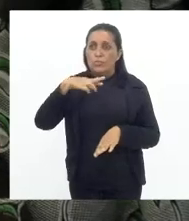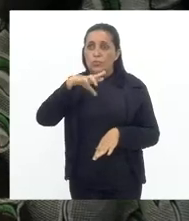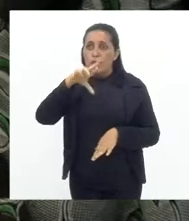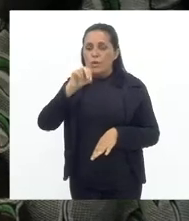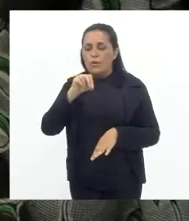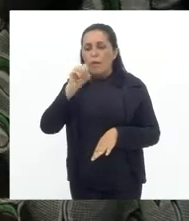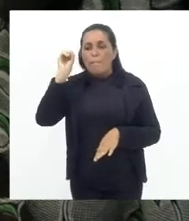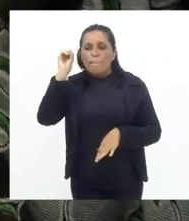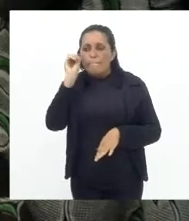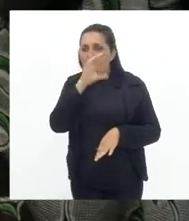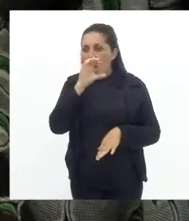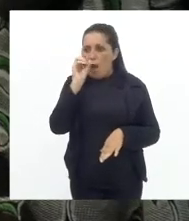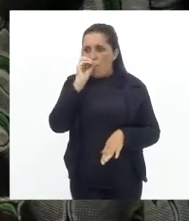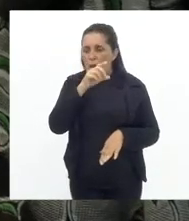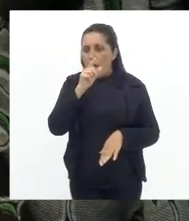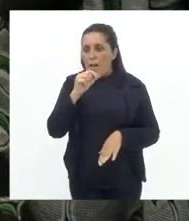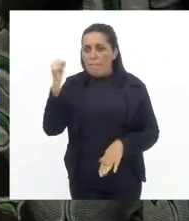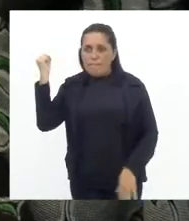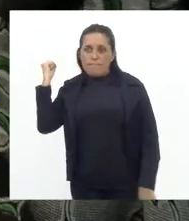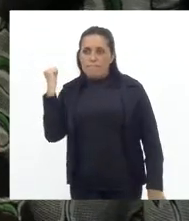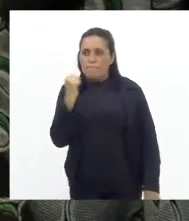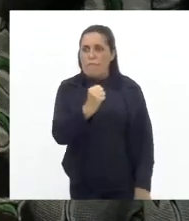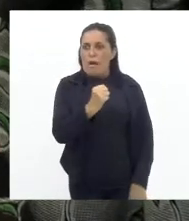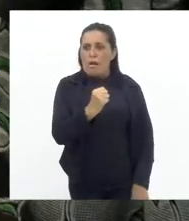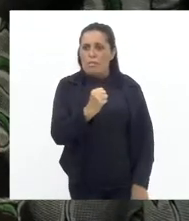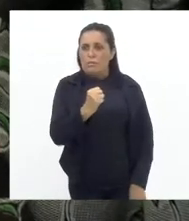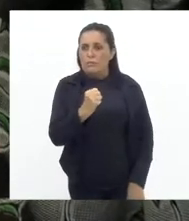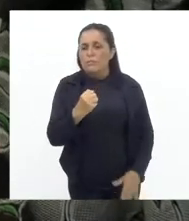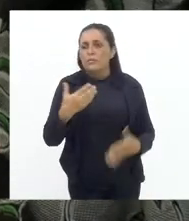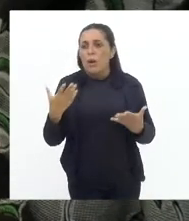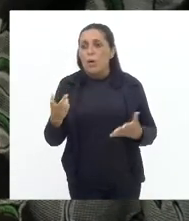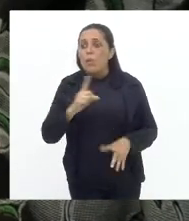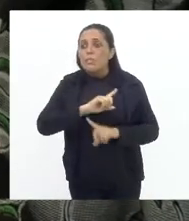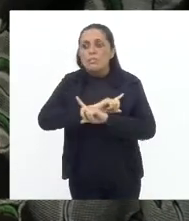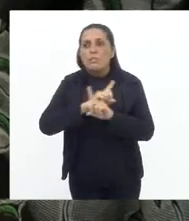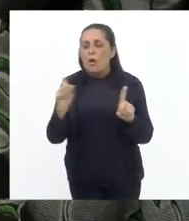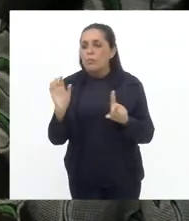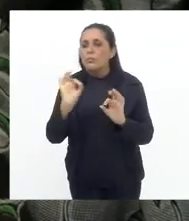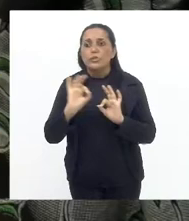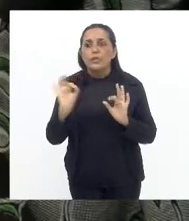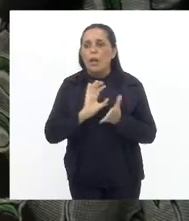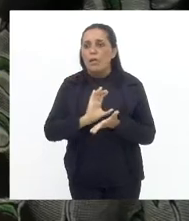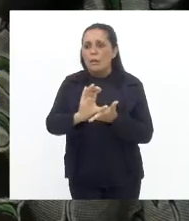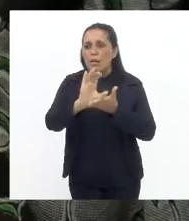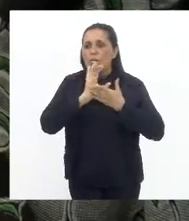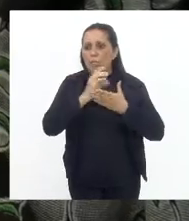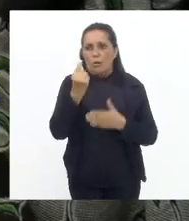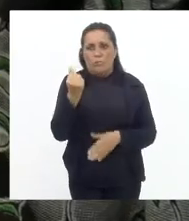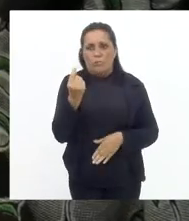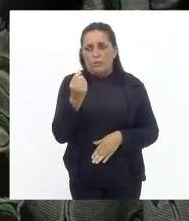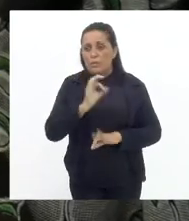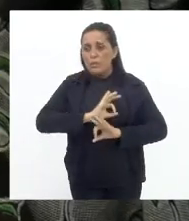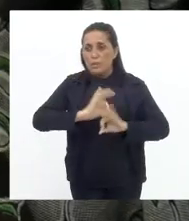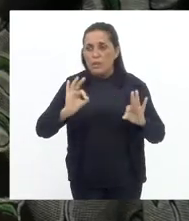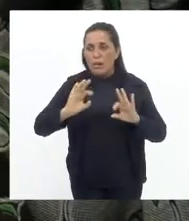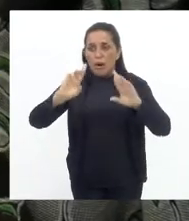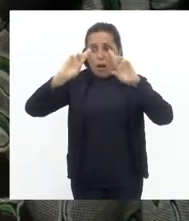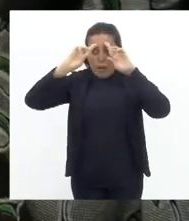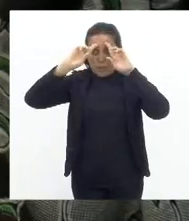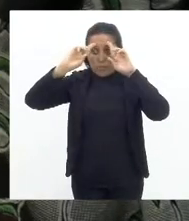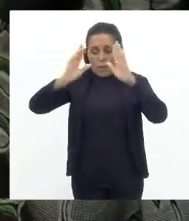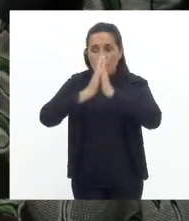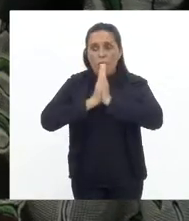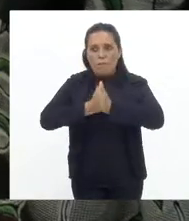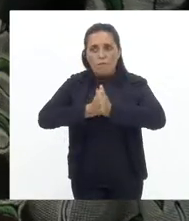e que foi brutalmente assassinada Drone a resposta não ninguém recebeu recurso por favor respeite a